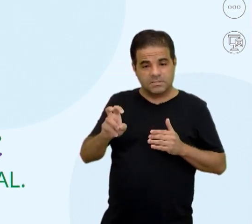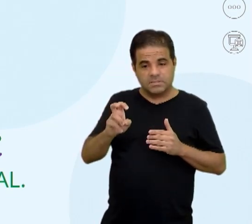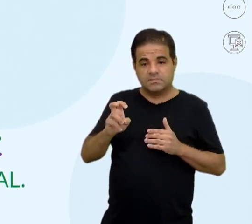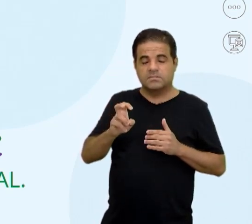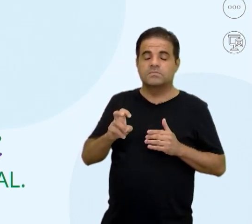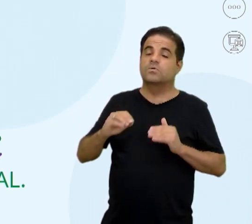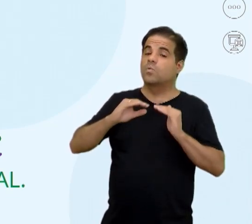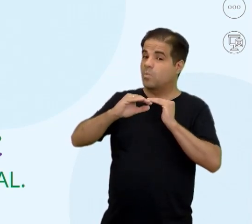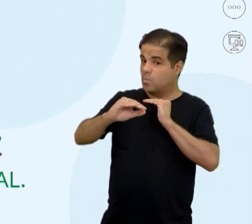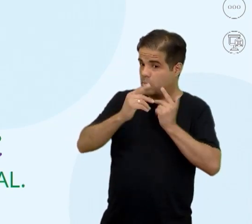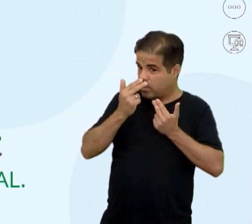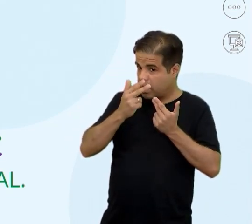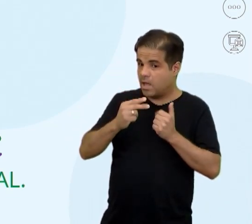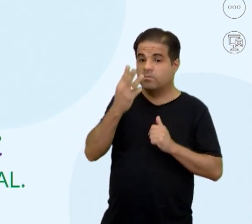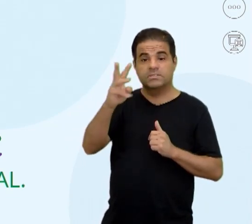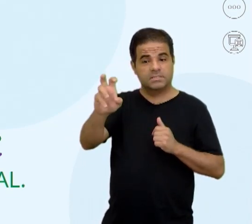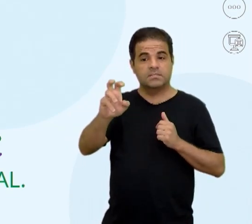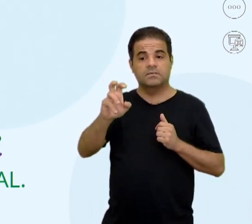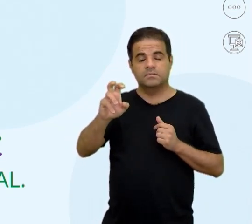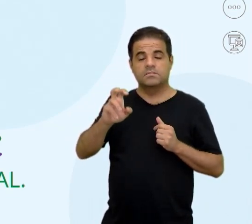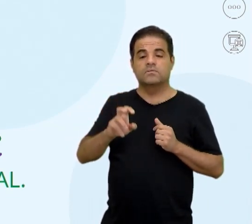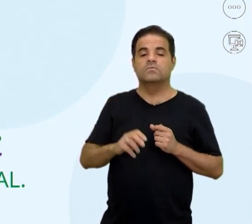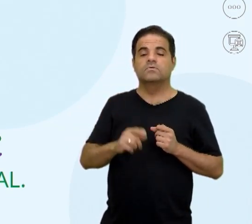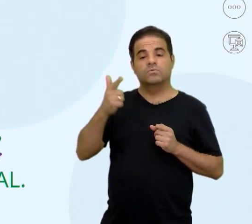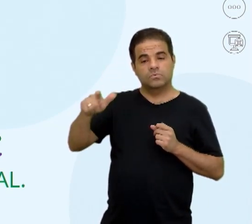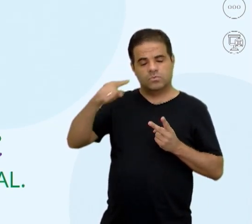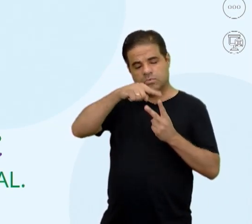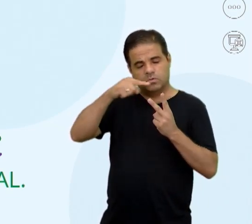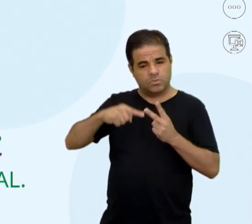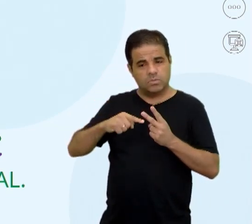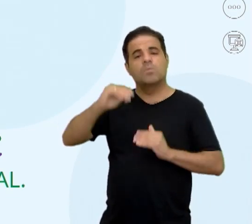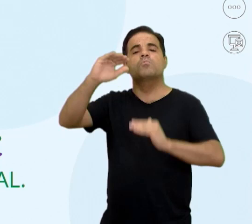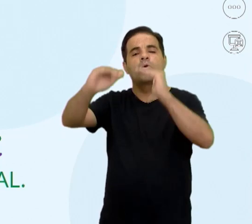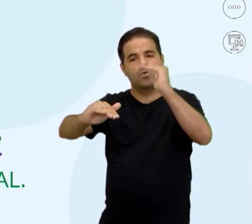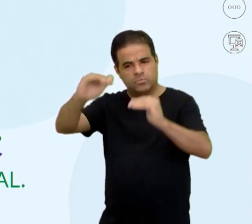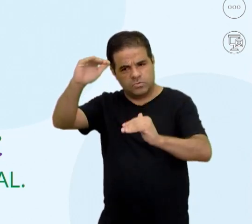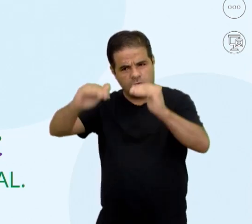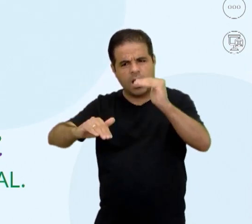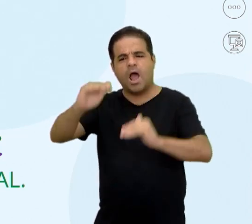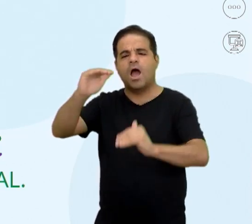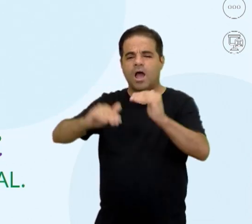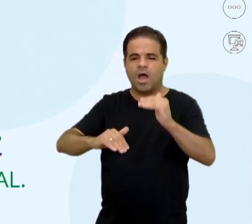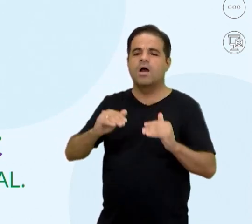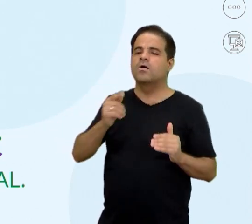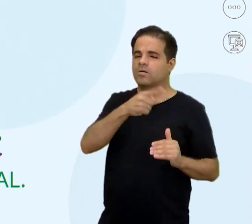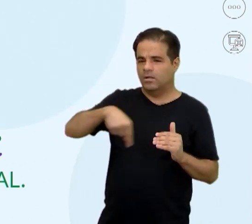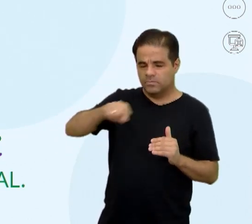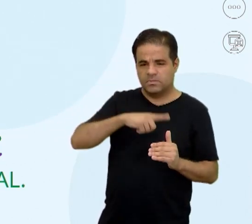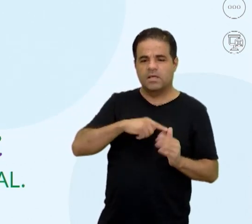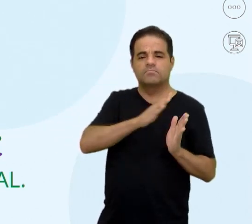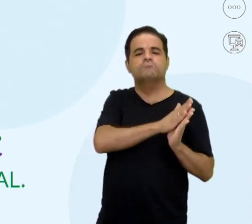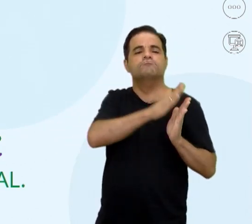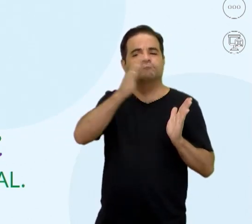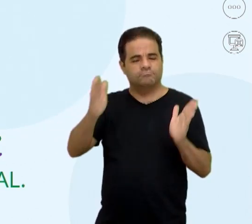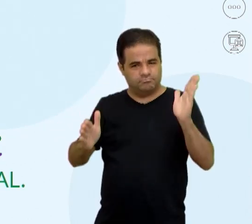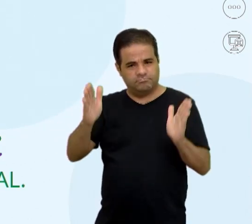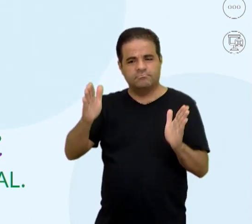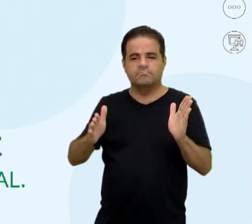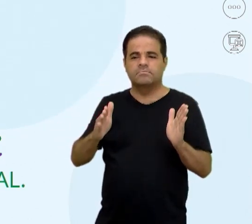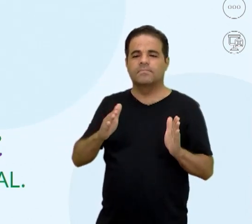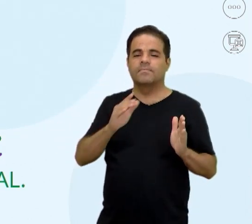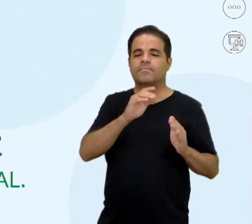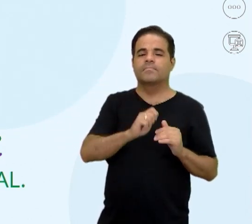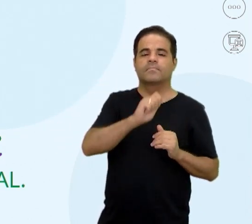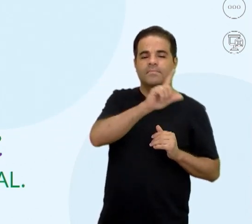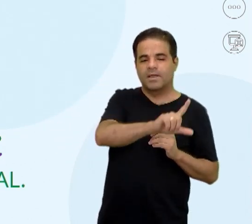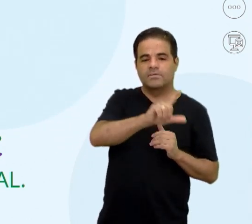é congruente, é 35, né? E os dois lados são proporcionais, então temos um caso lado, ângulo, lado. Perfeito.